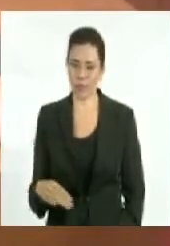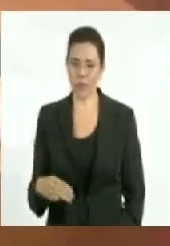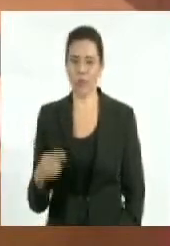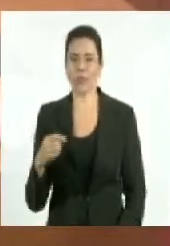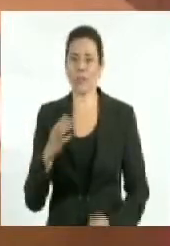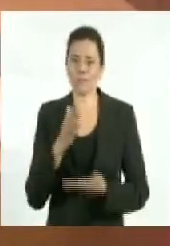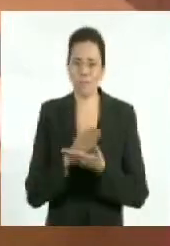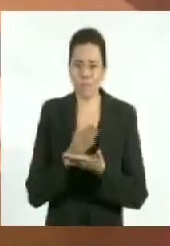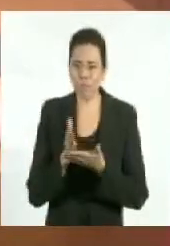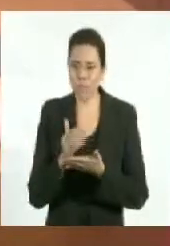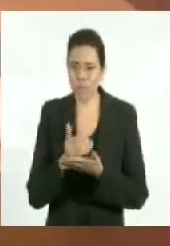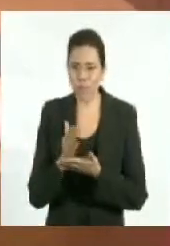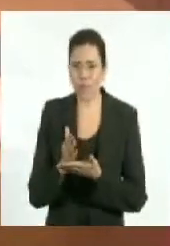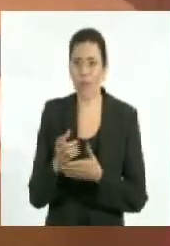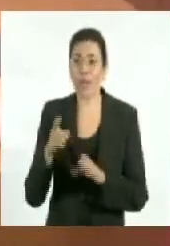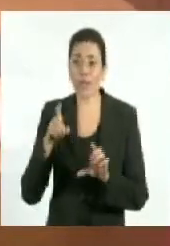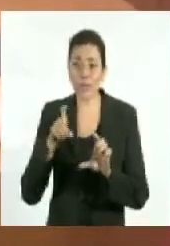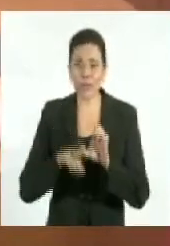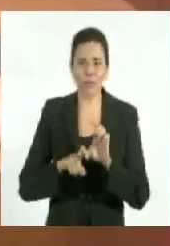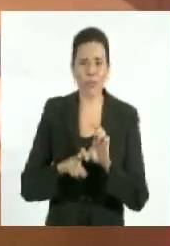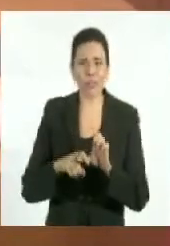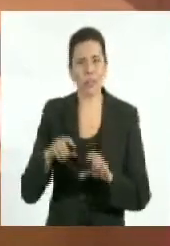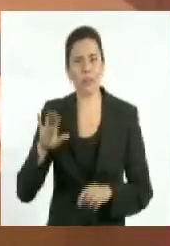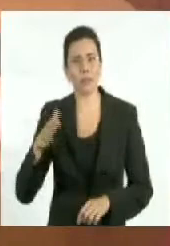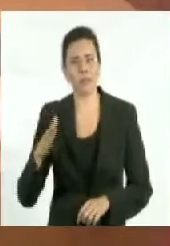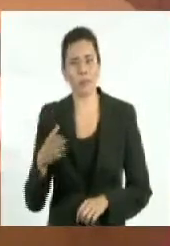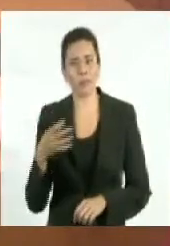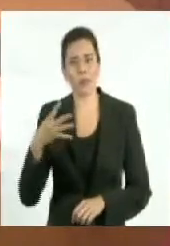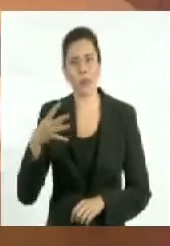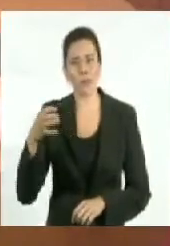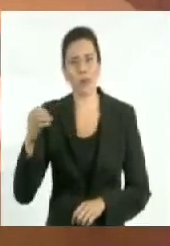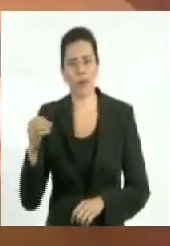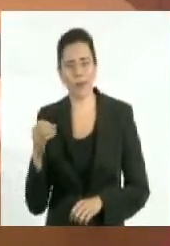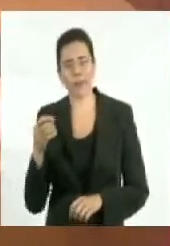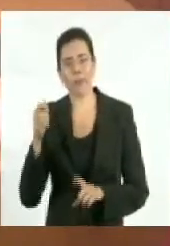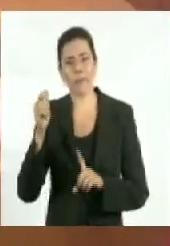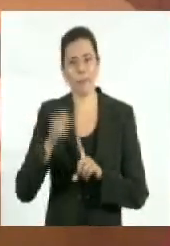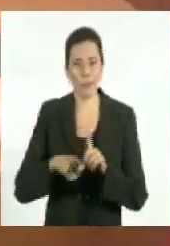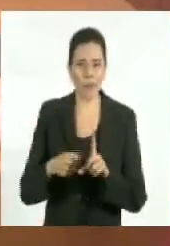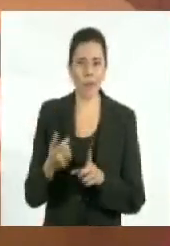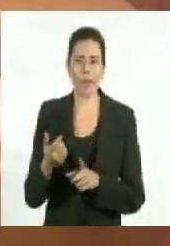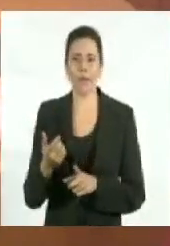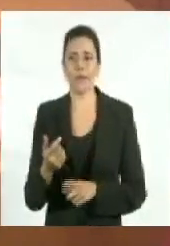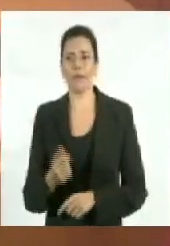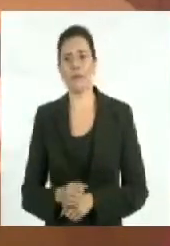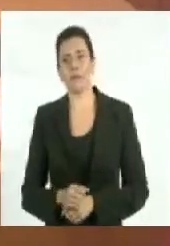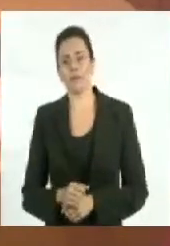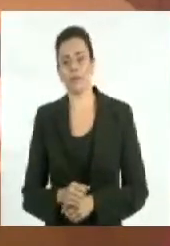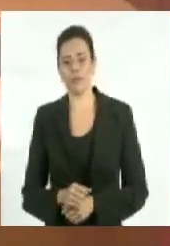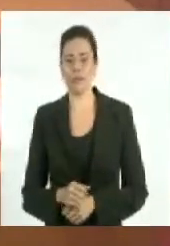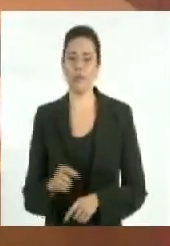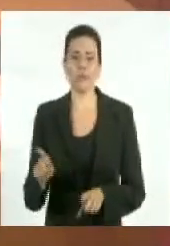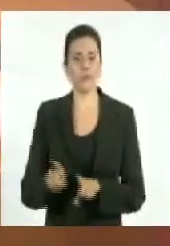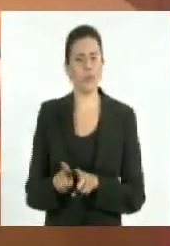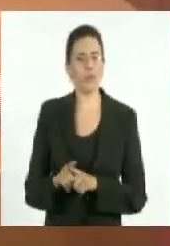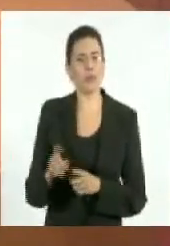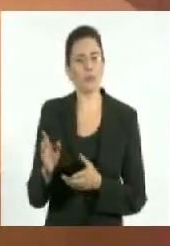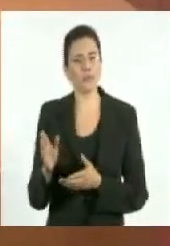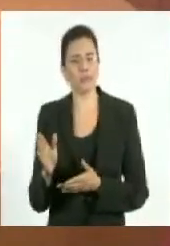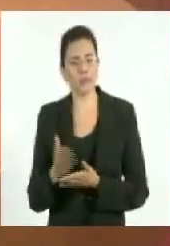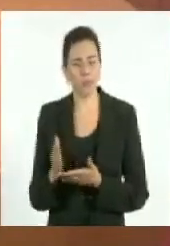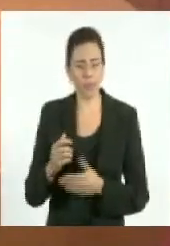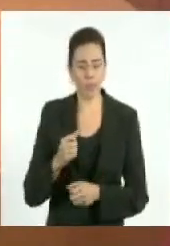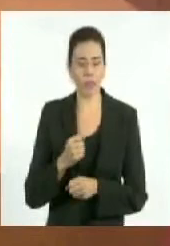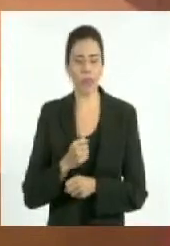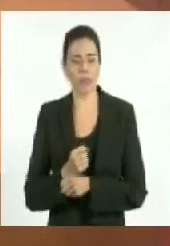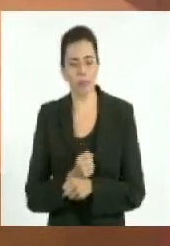meses, ou seja, 20 anos, mas ela permite uma ingerência, né, na administração dos clubes. Eu acho que tem aspecto positivo